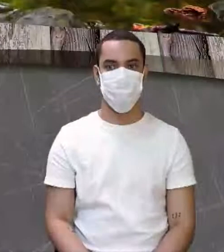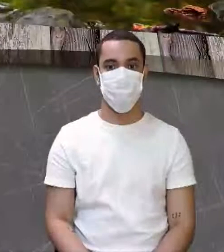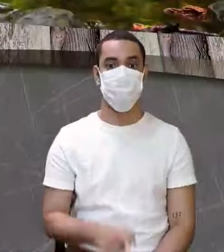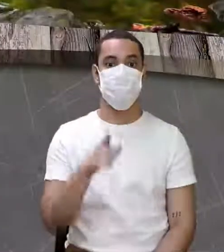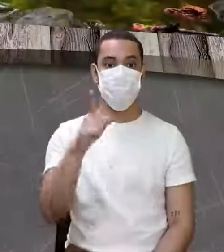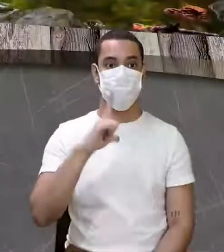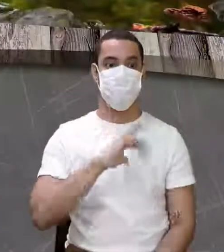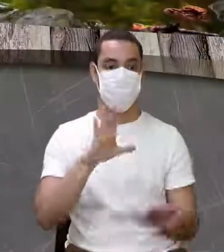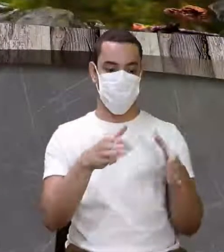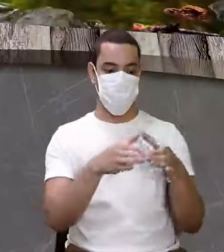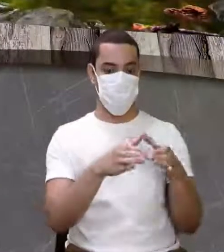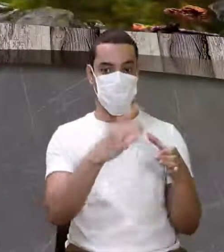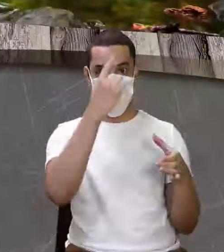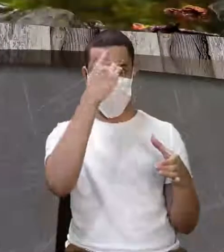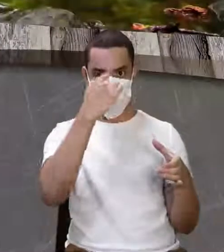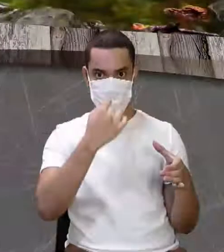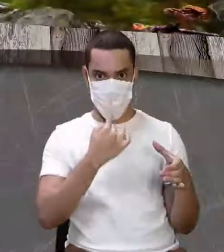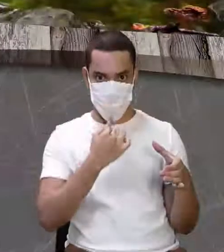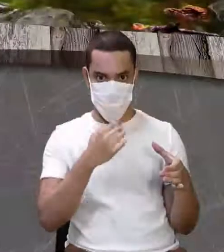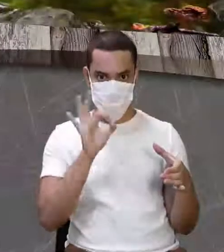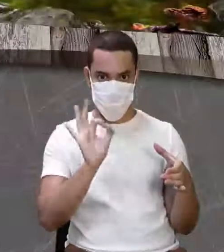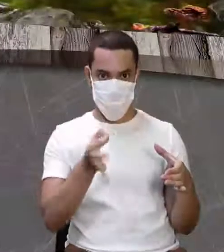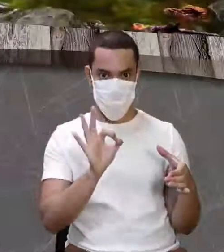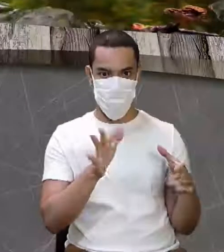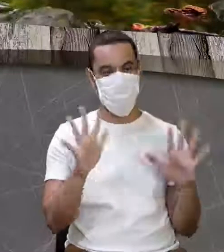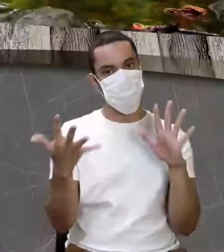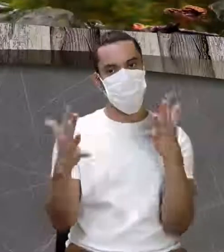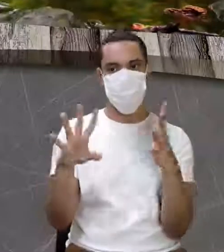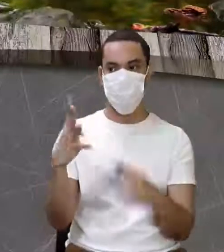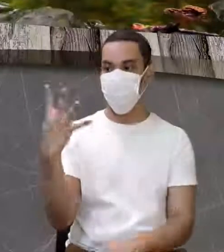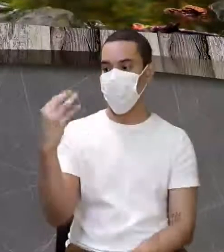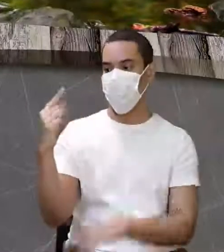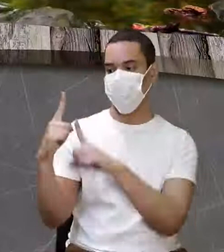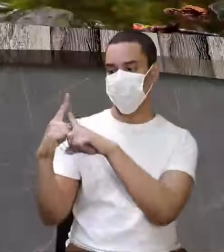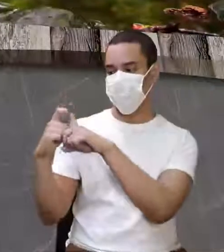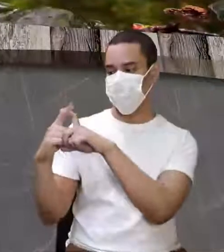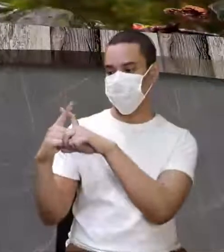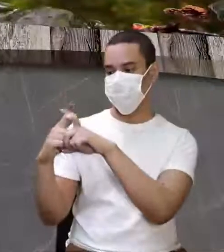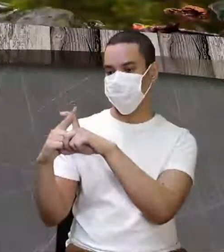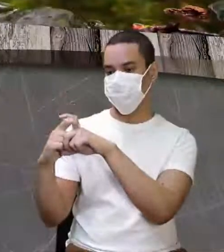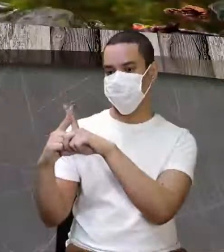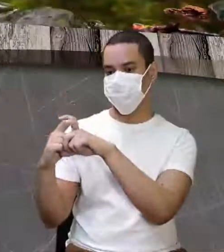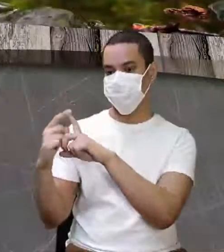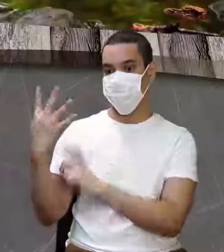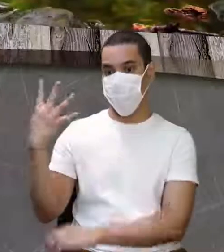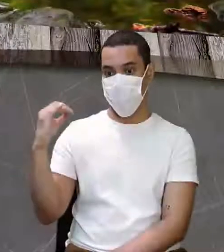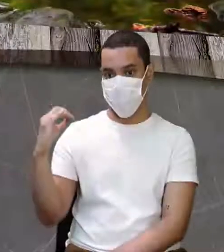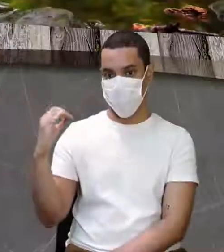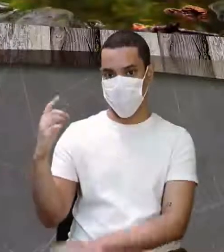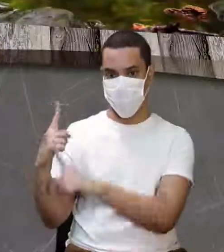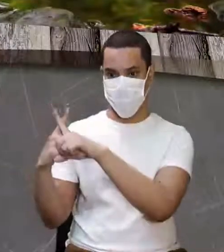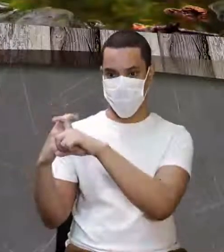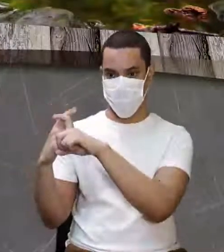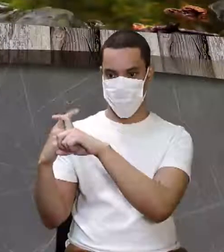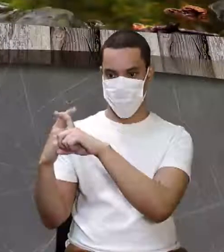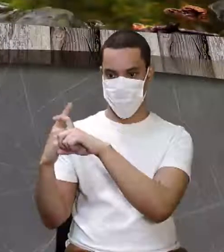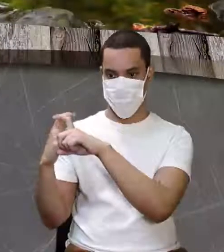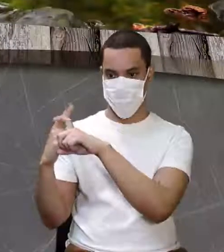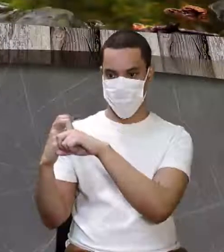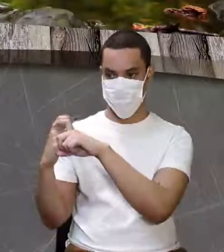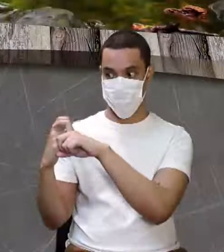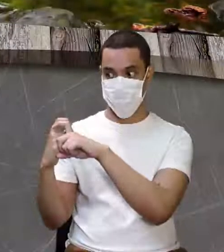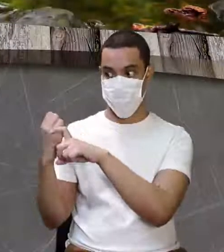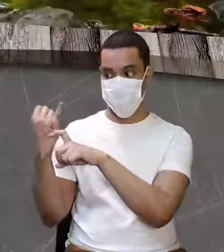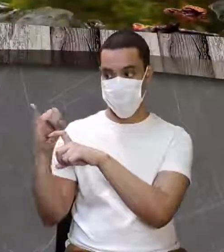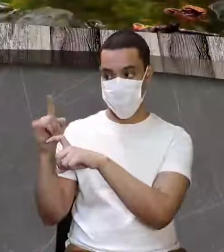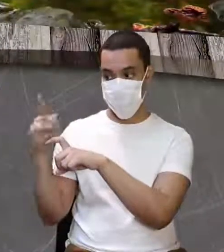Você tem uma espécie de 40 cromossomos, tá? Se